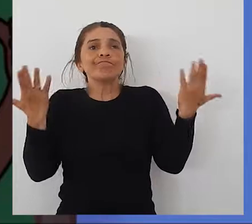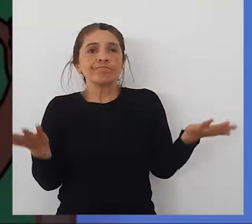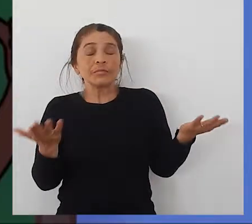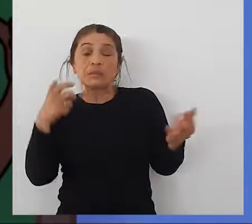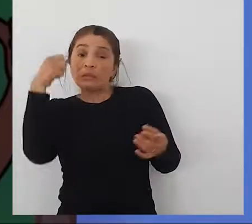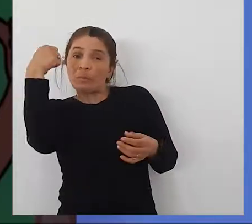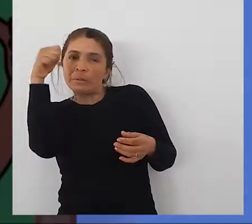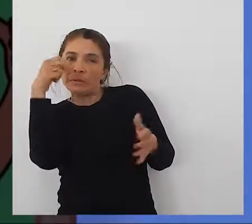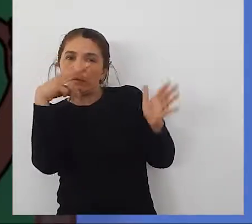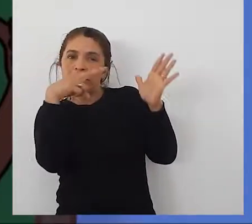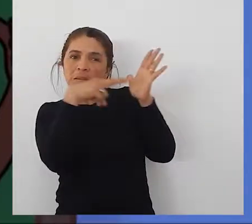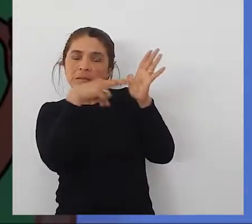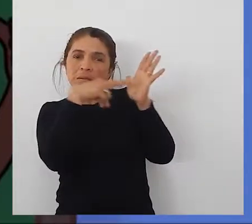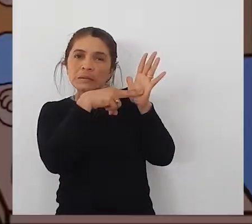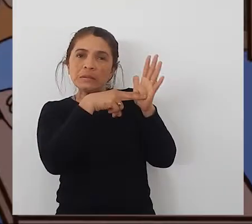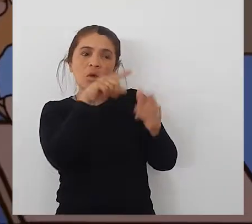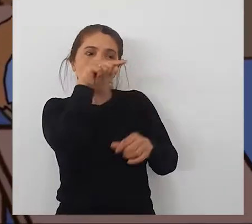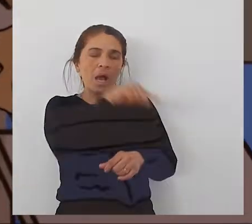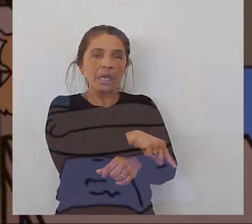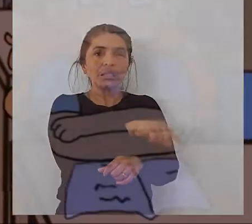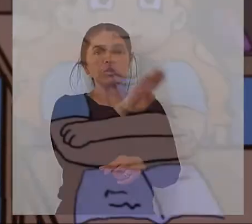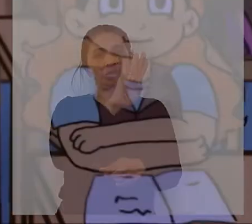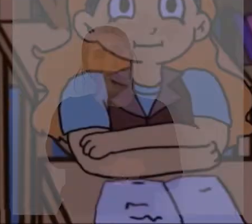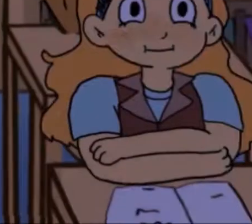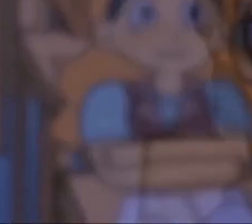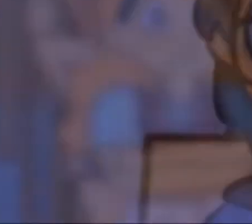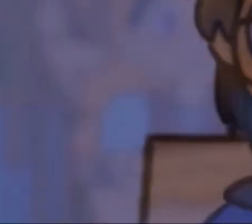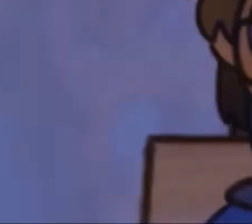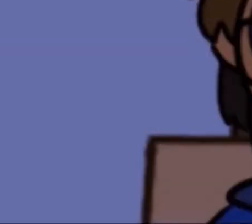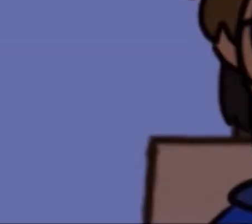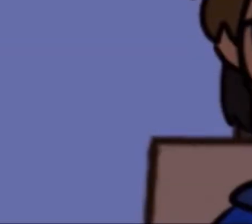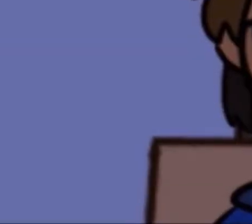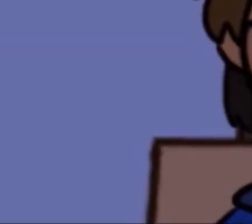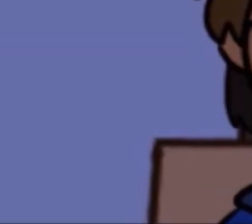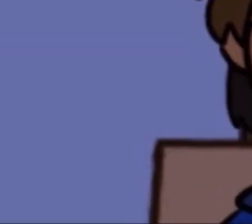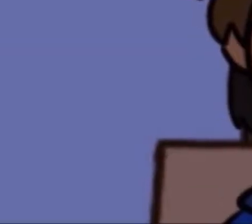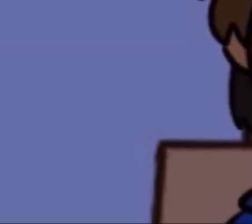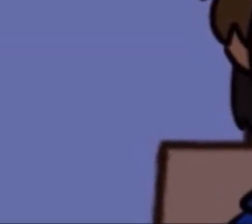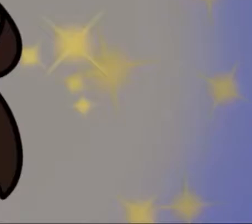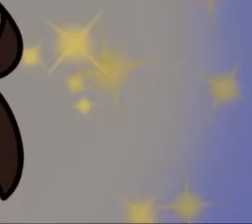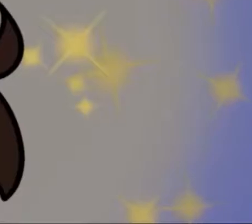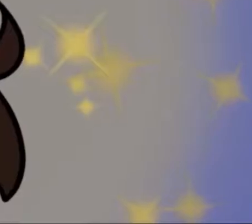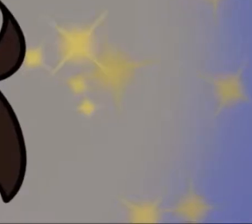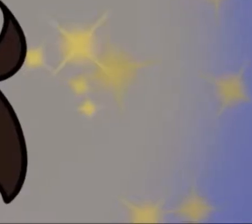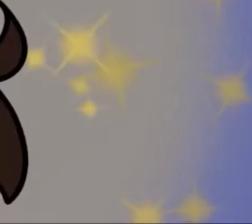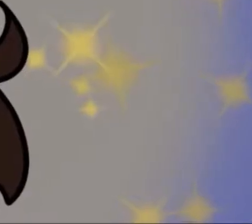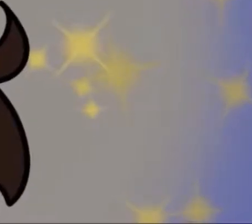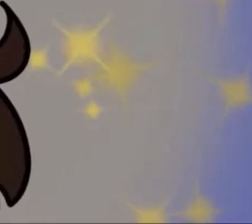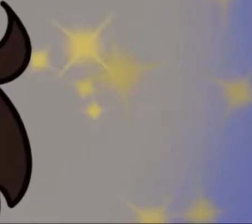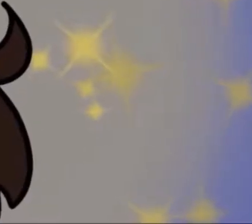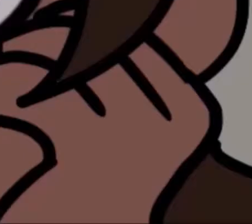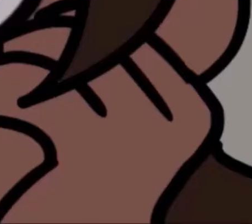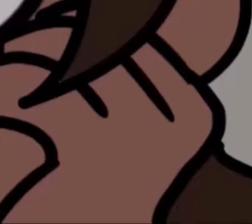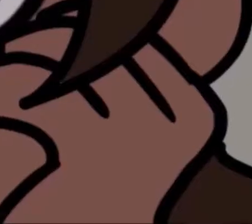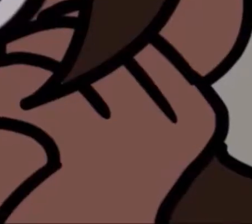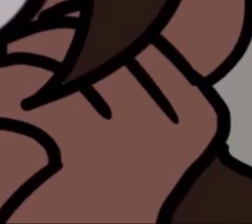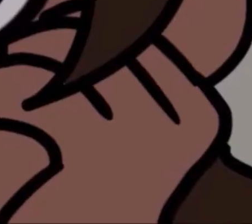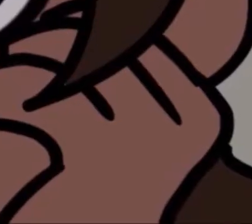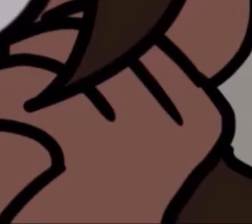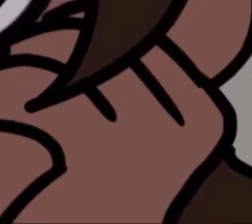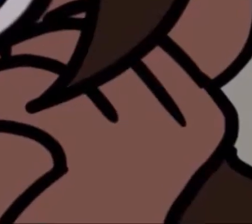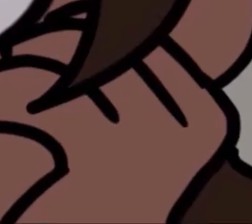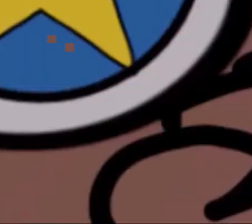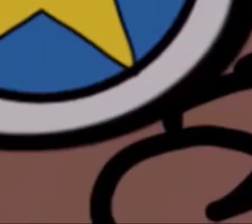mais atenção a este bioma. Gente, então vamos estudar um pouco mais sobre o cerrado e a sua diversidade.